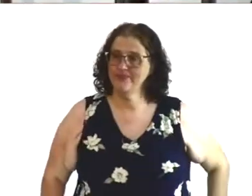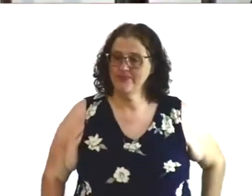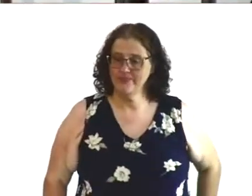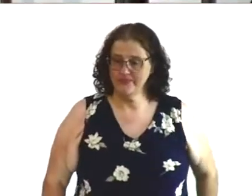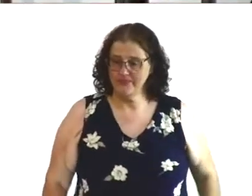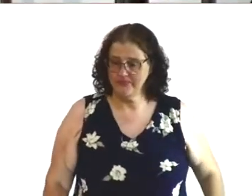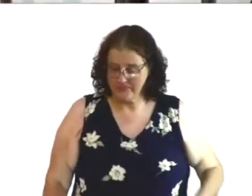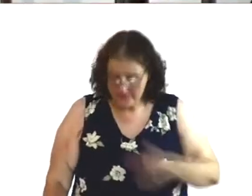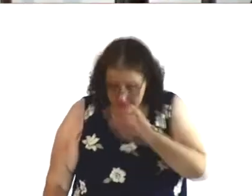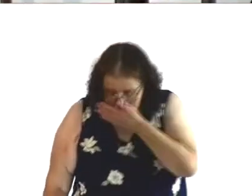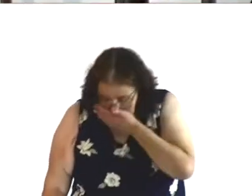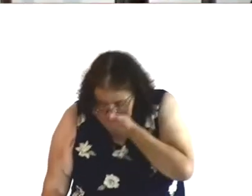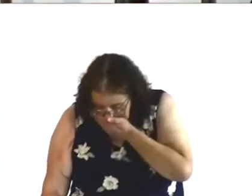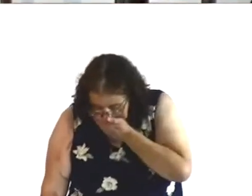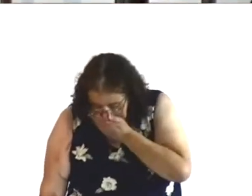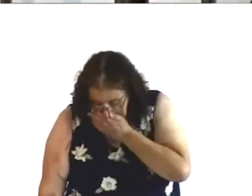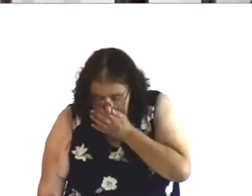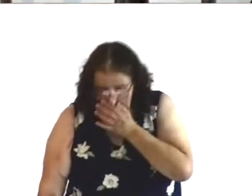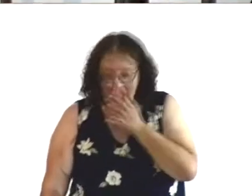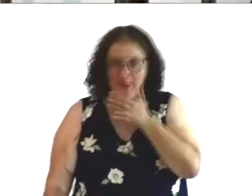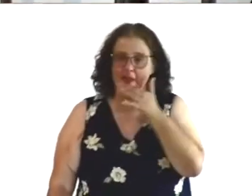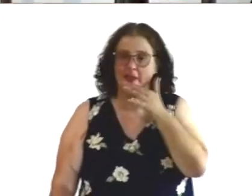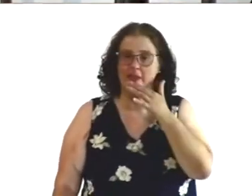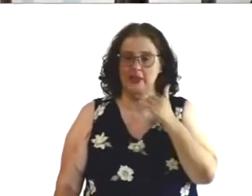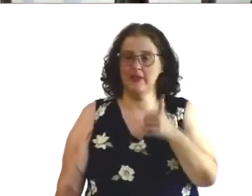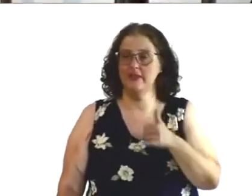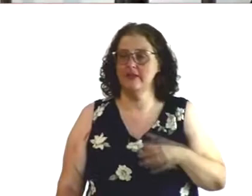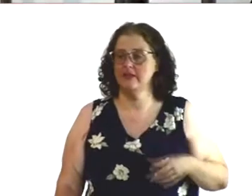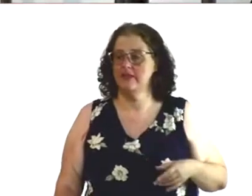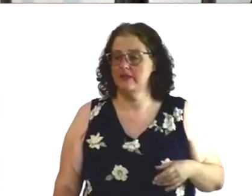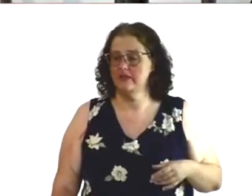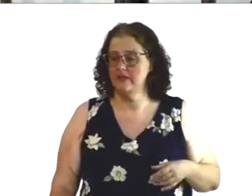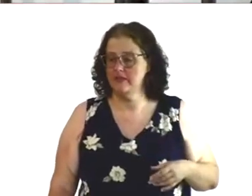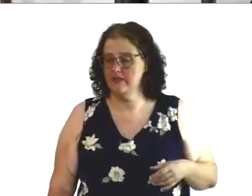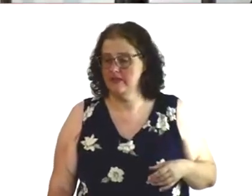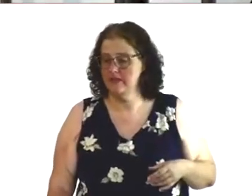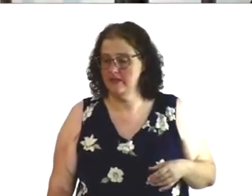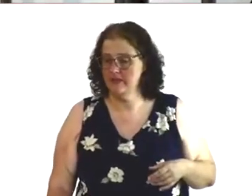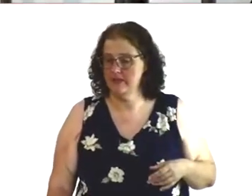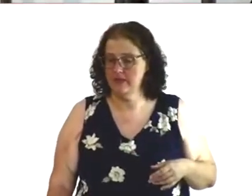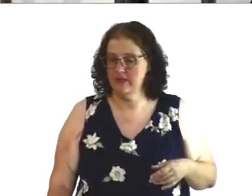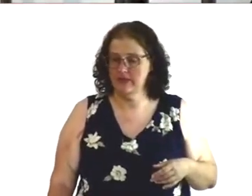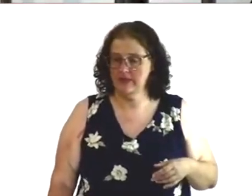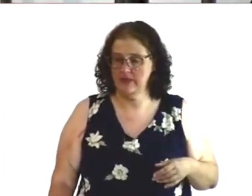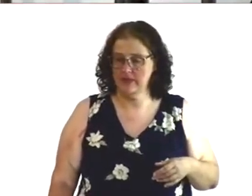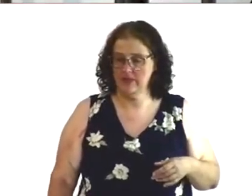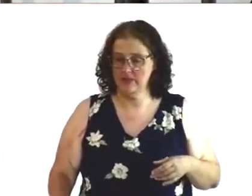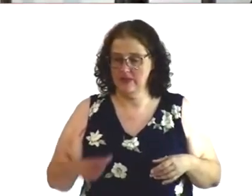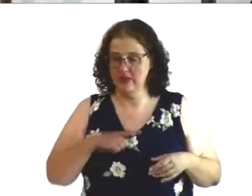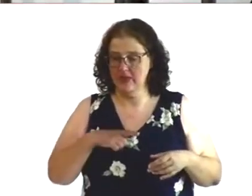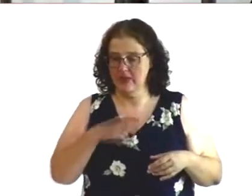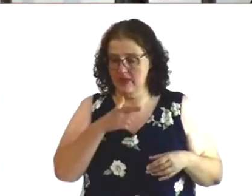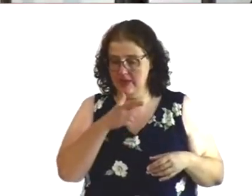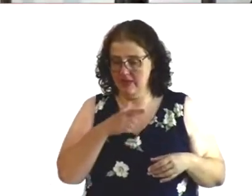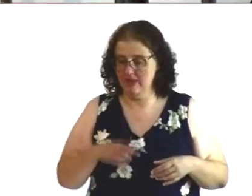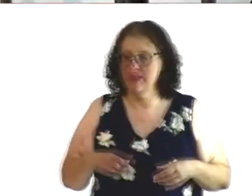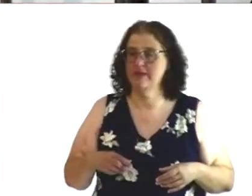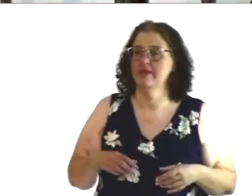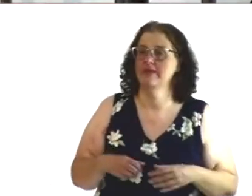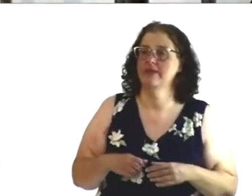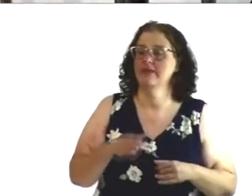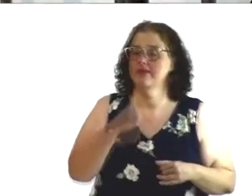de basileus, que é o nome para rei, né? E não é basileus, é